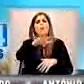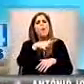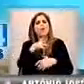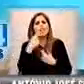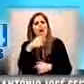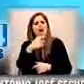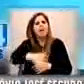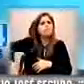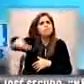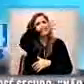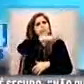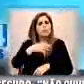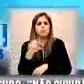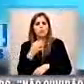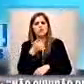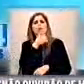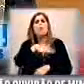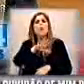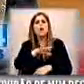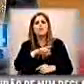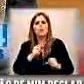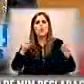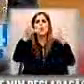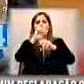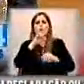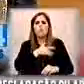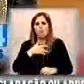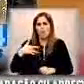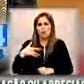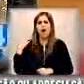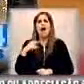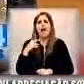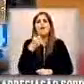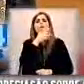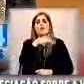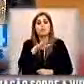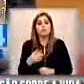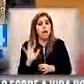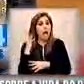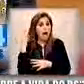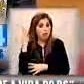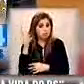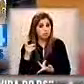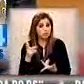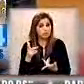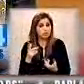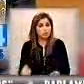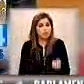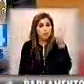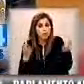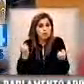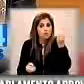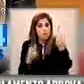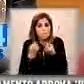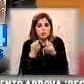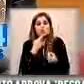este novo pulmão a funcionar? Bom, estas árvores estão a surgir nas margens dos rios e ribeiros, estão a